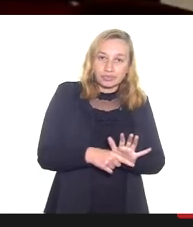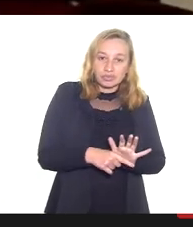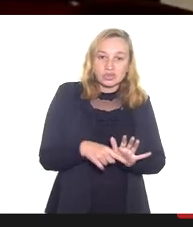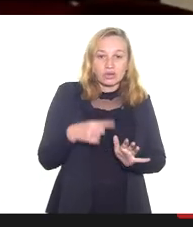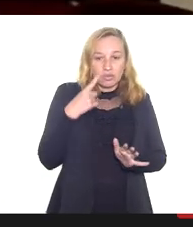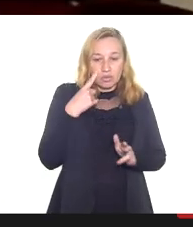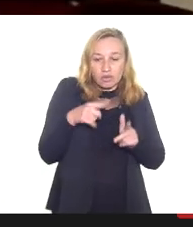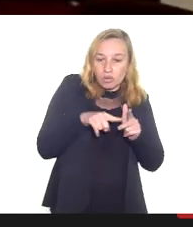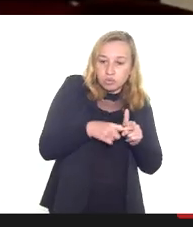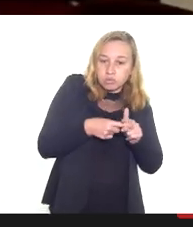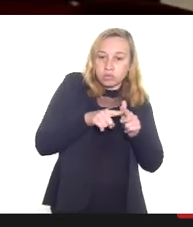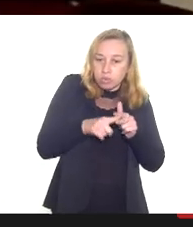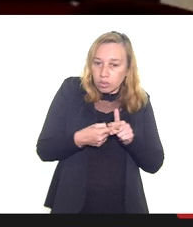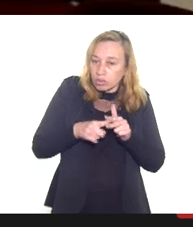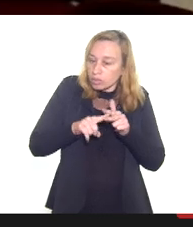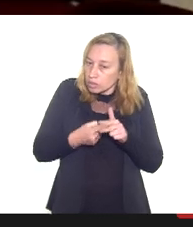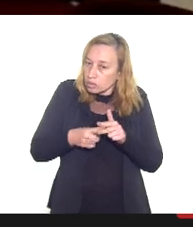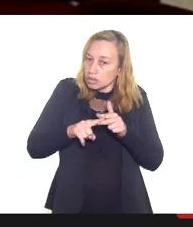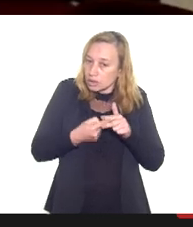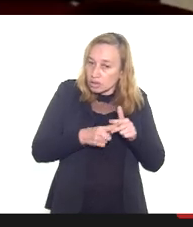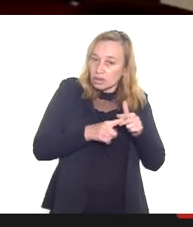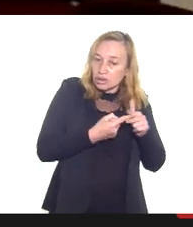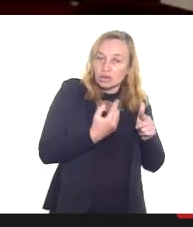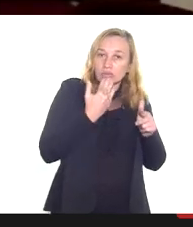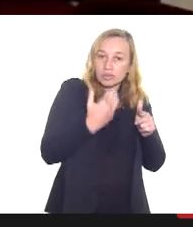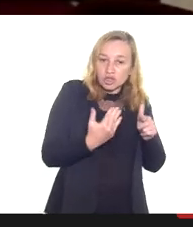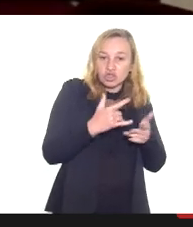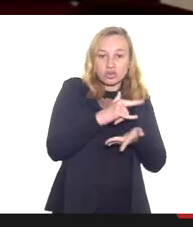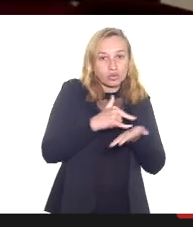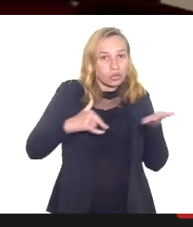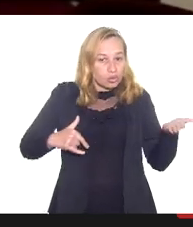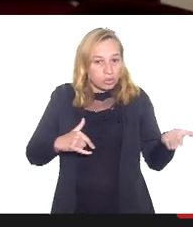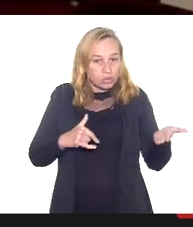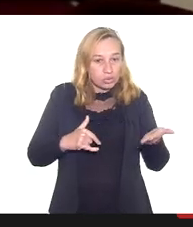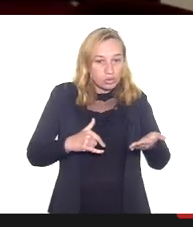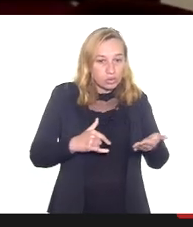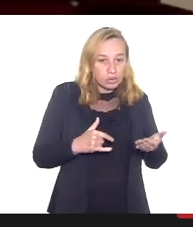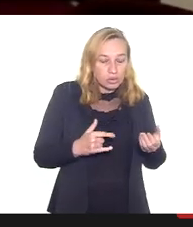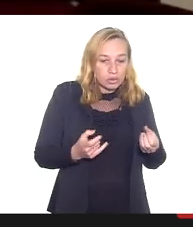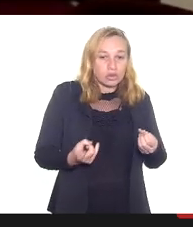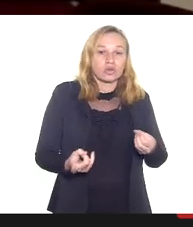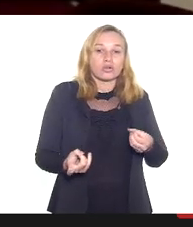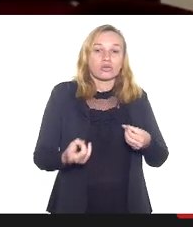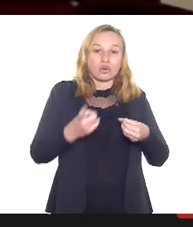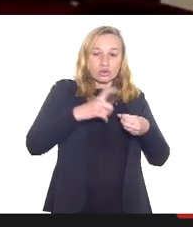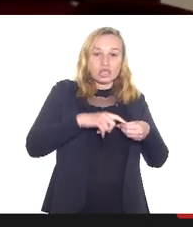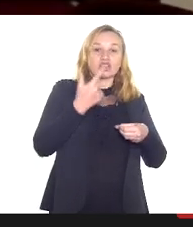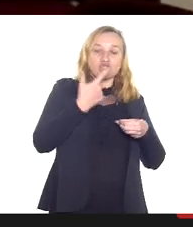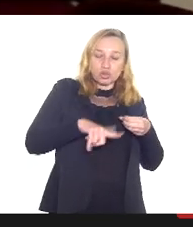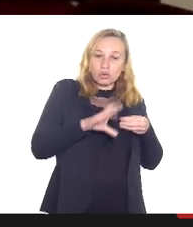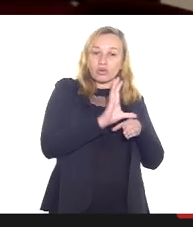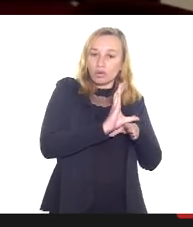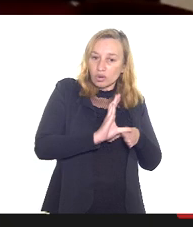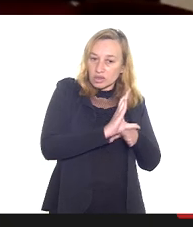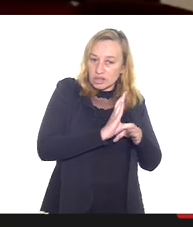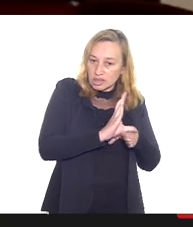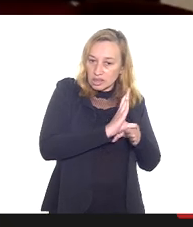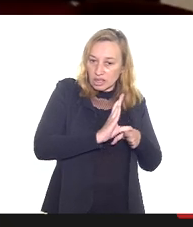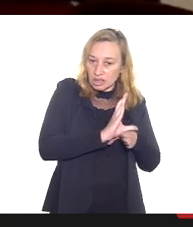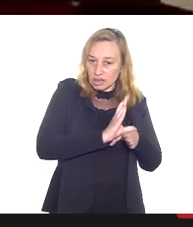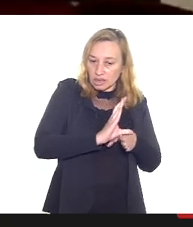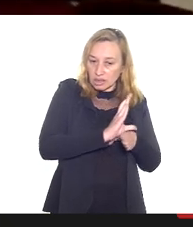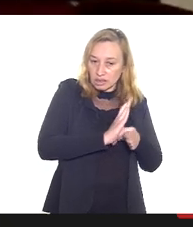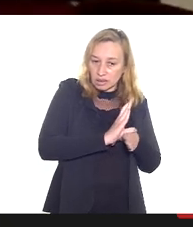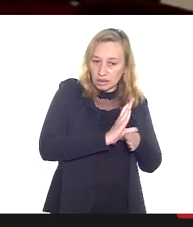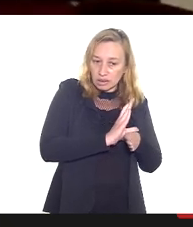as alterações que foram sugeridas no documento, remeter ele novamente ao Conselho, né, que estará